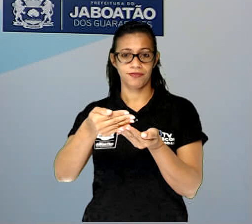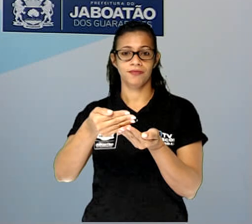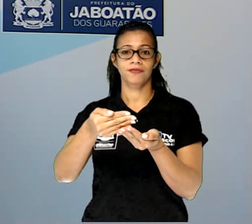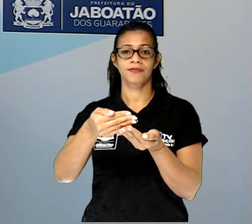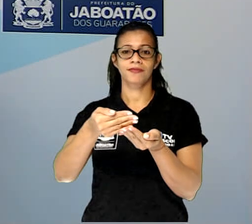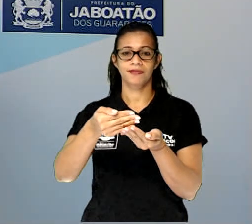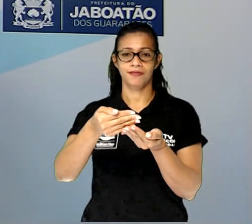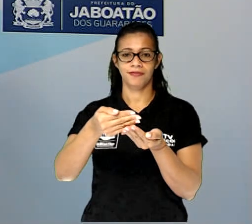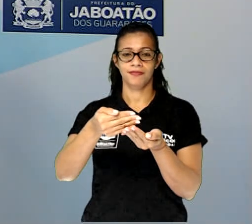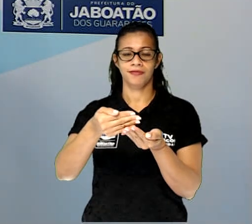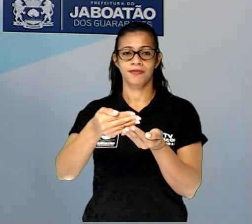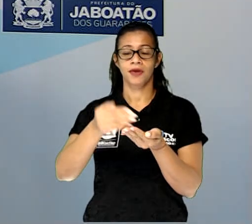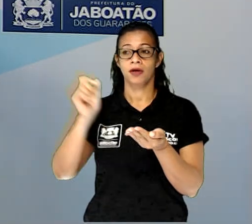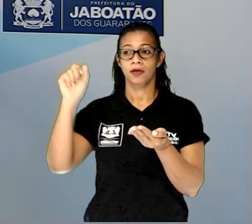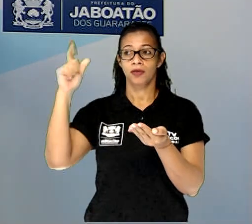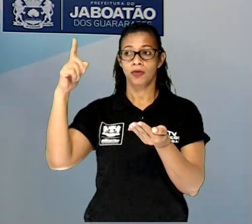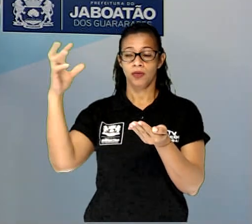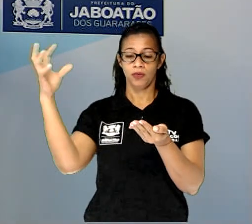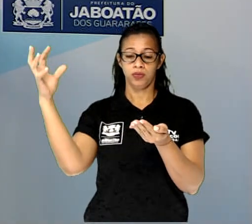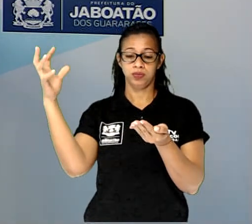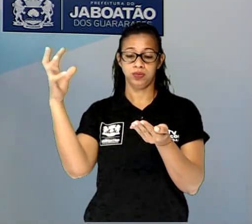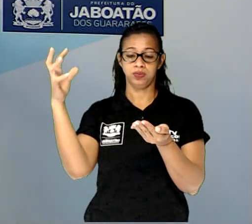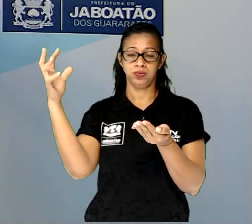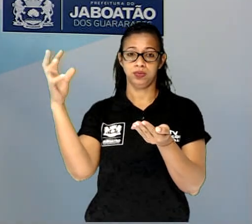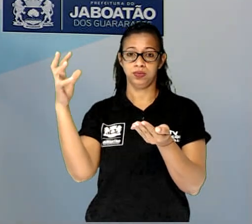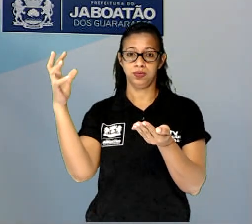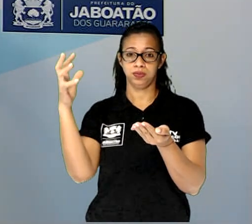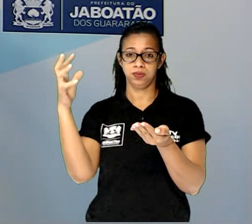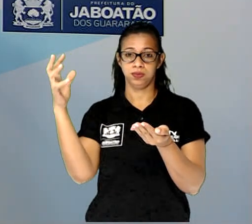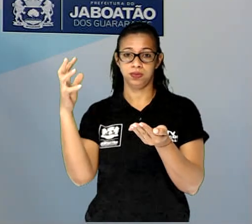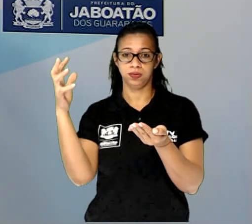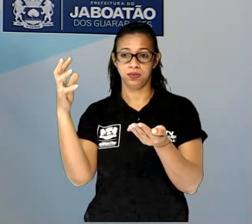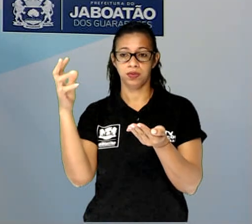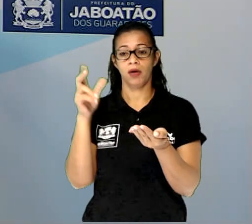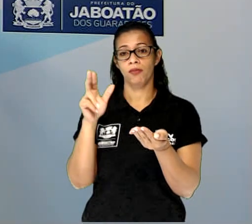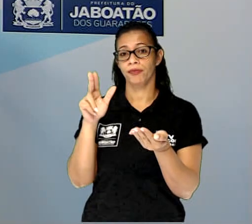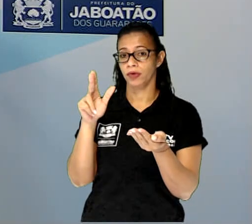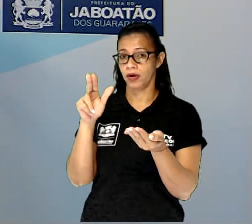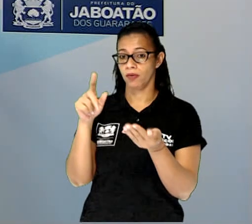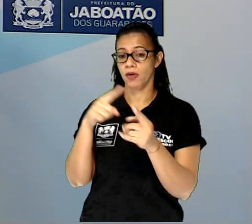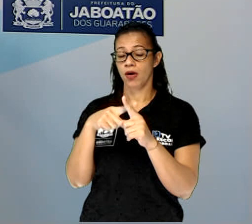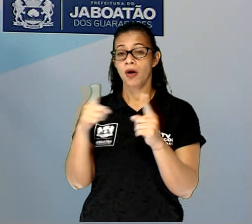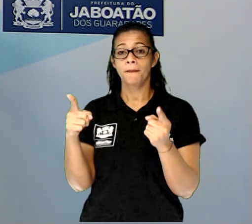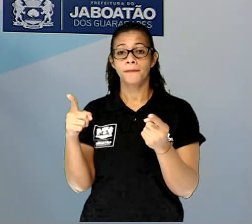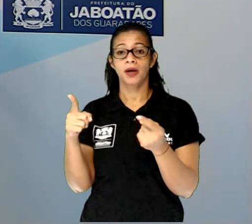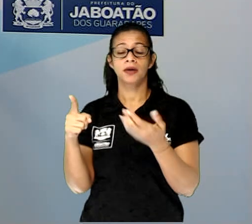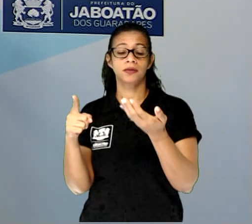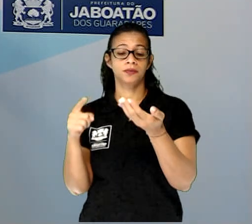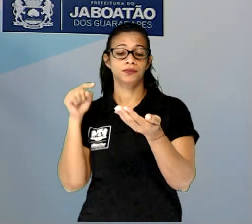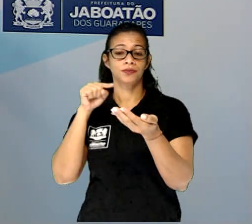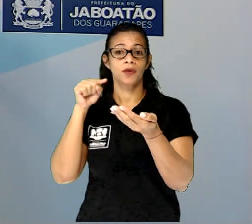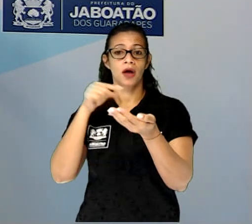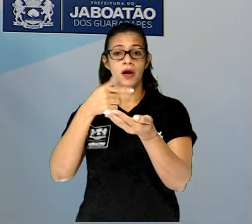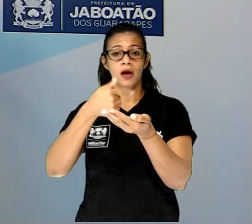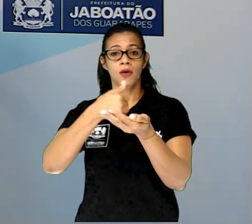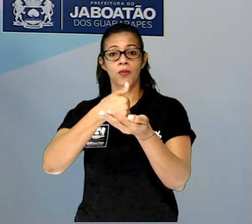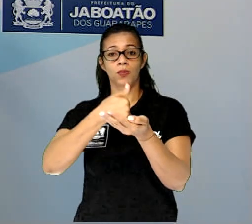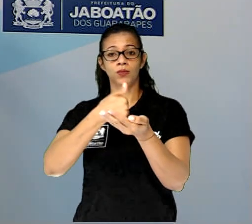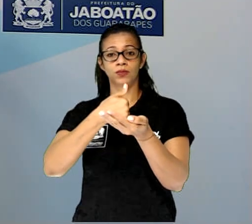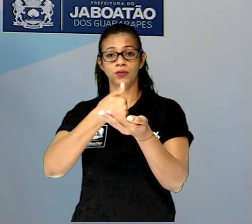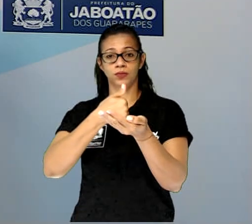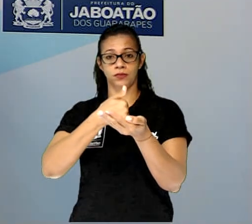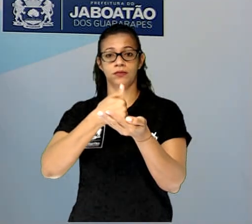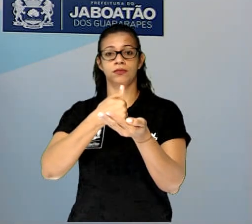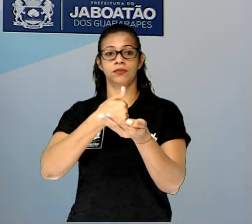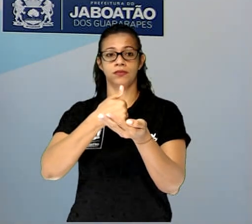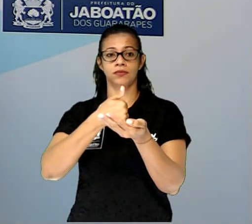ser a mesma, só que a área 1 é mais iluminada e aquecida porque concentra